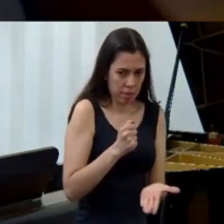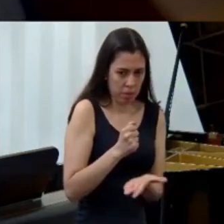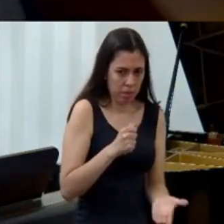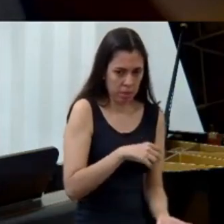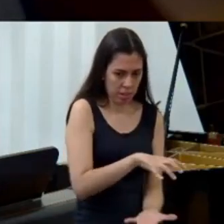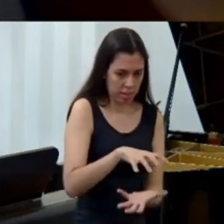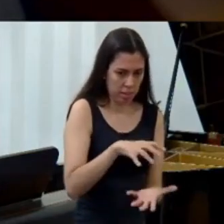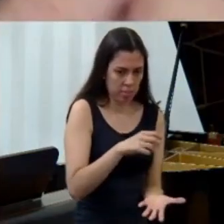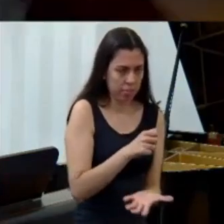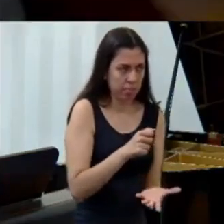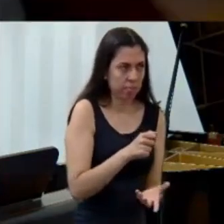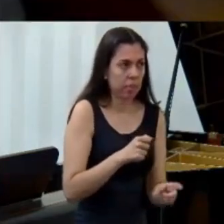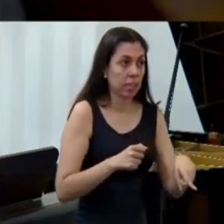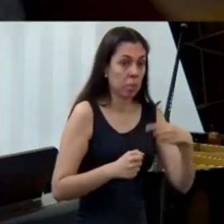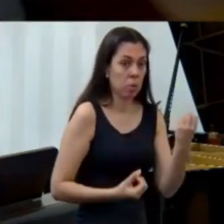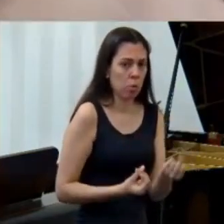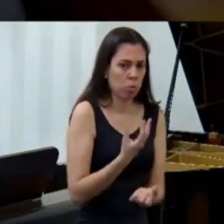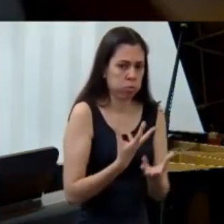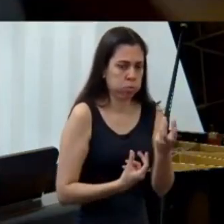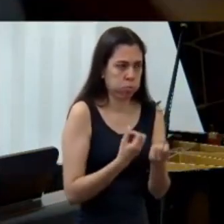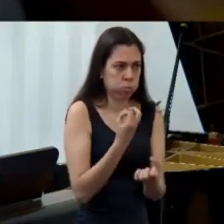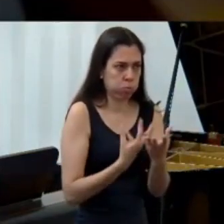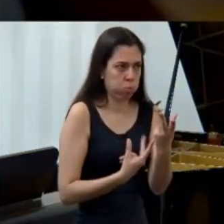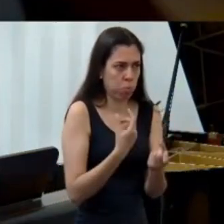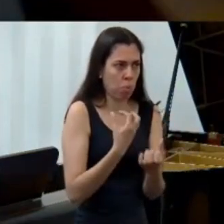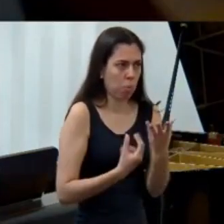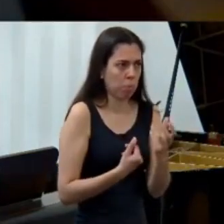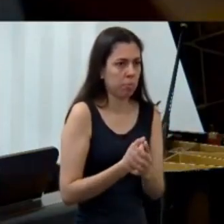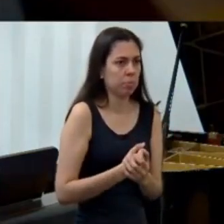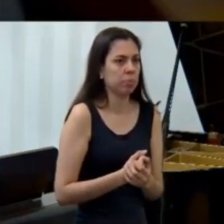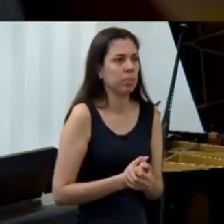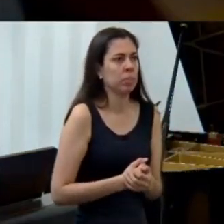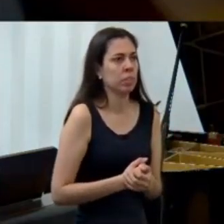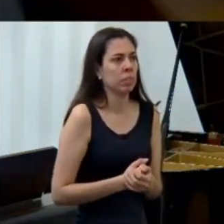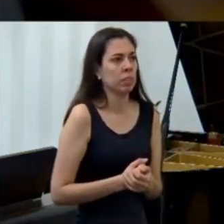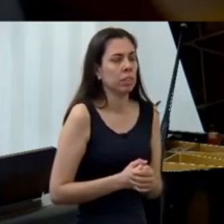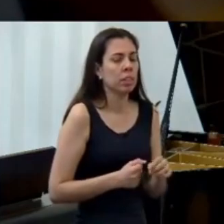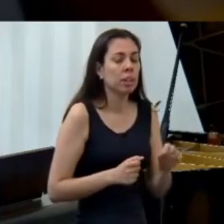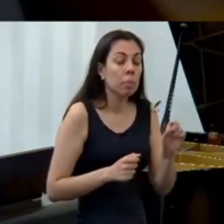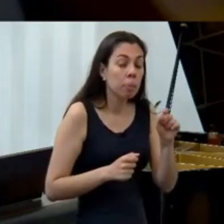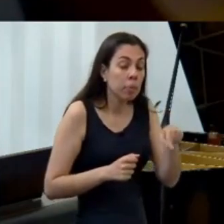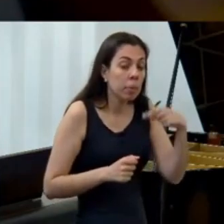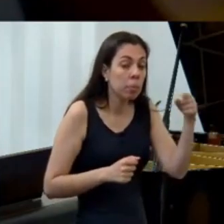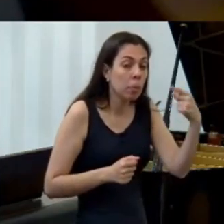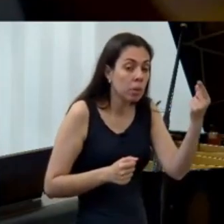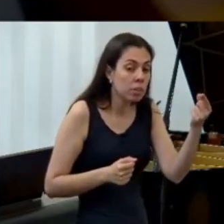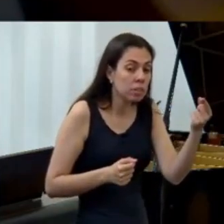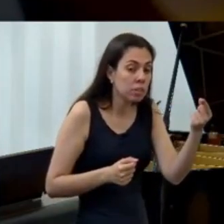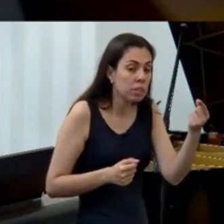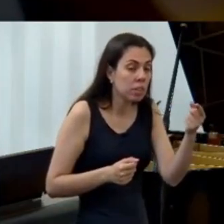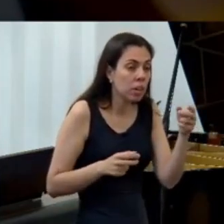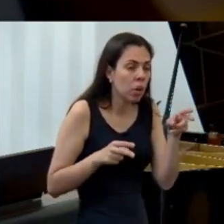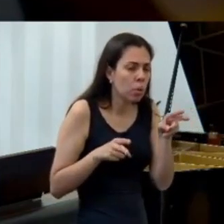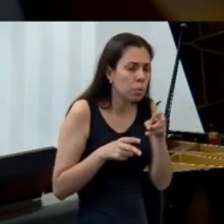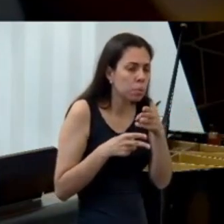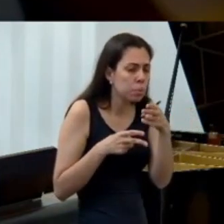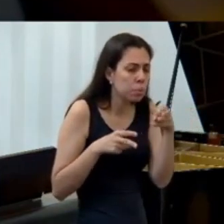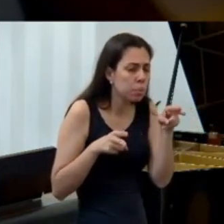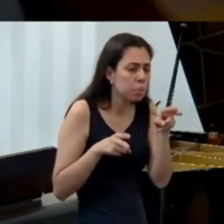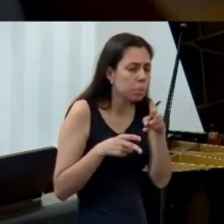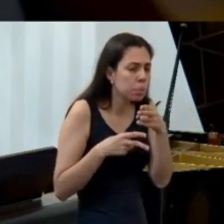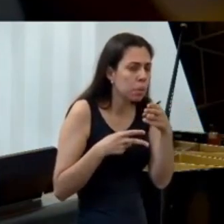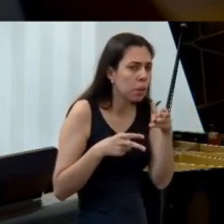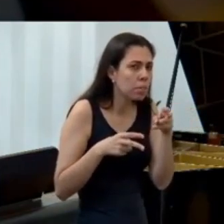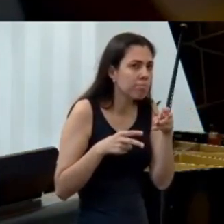terremoto. Depois do terremoto um fogo, mas o Senhor não estava no fogo. E depois do fogo um cicio tranquilo e suave.